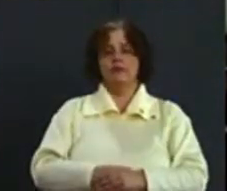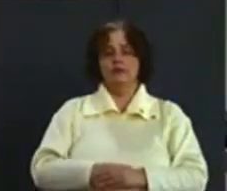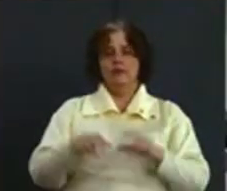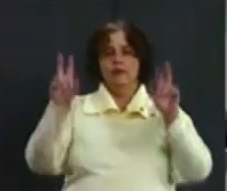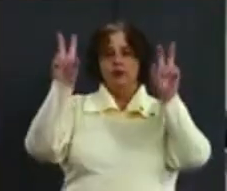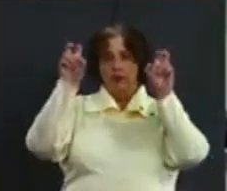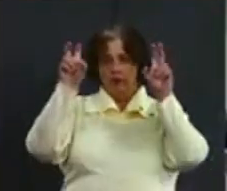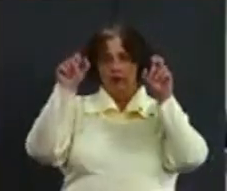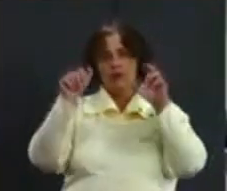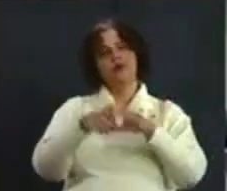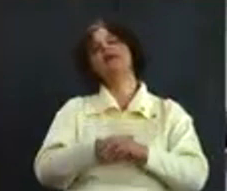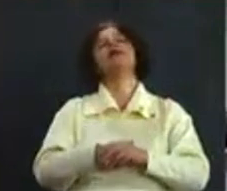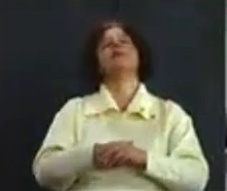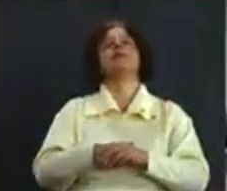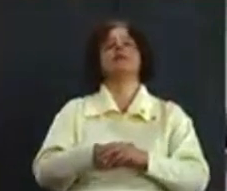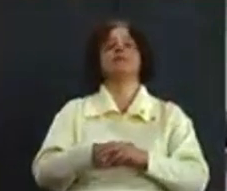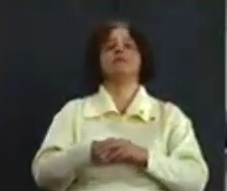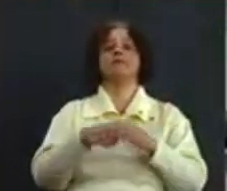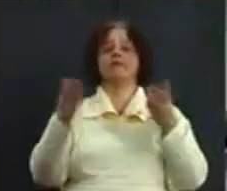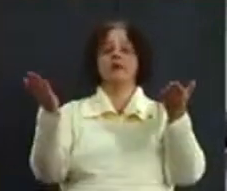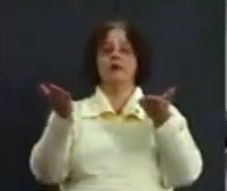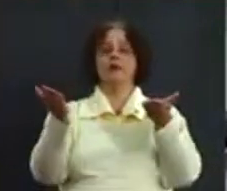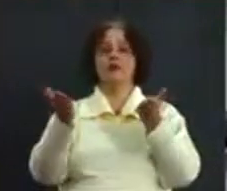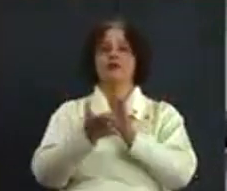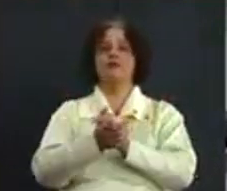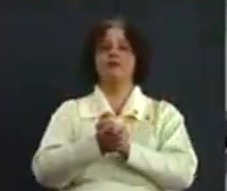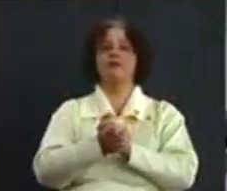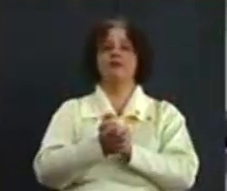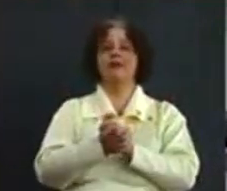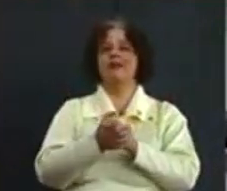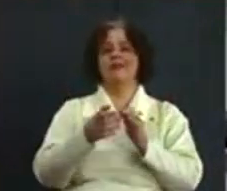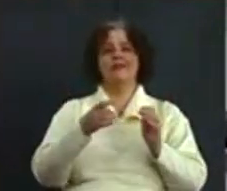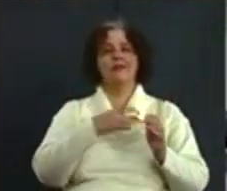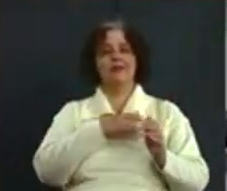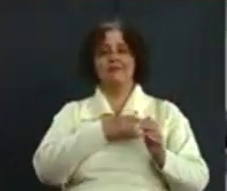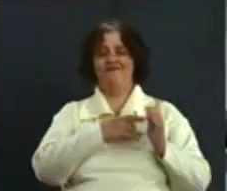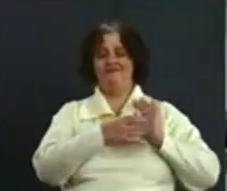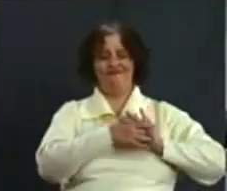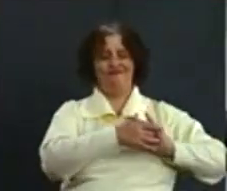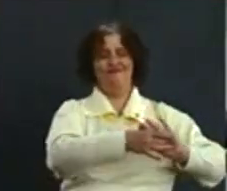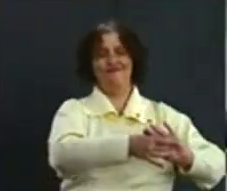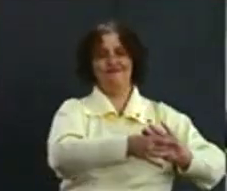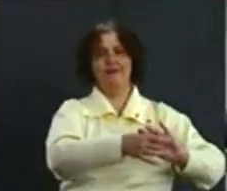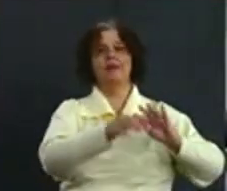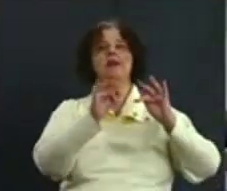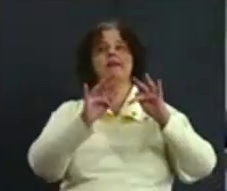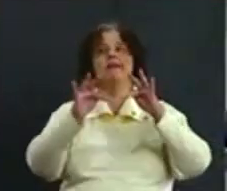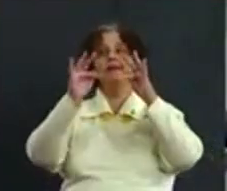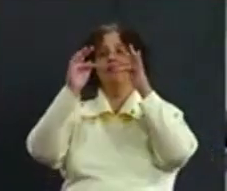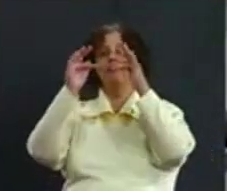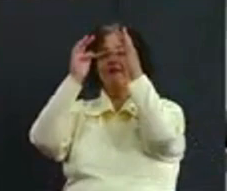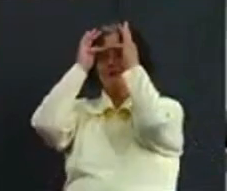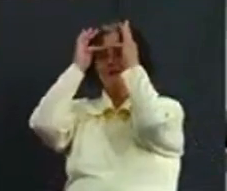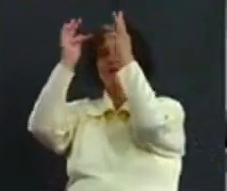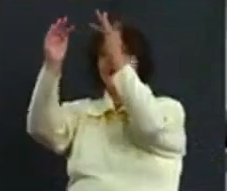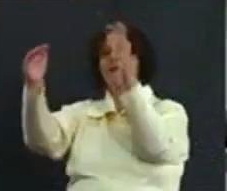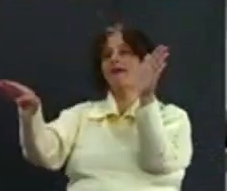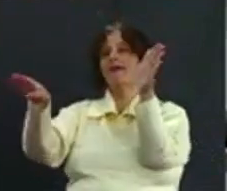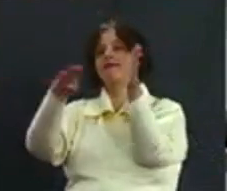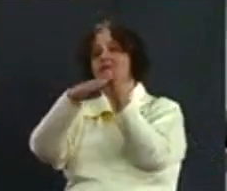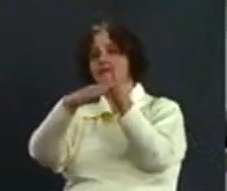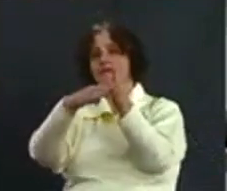da reflexão da parte de Deus para nós nesta manhã é: não temas, ser fiel até a